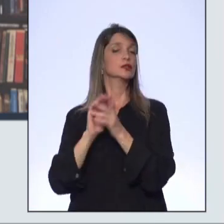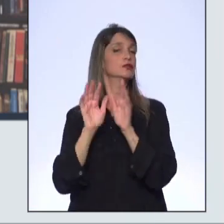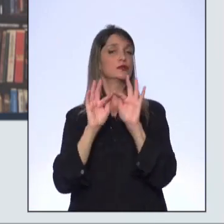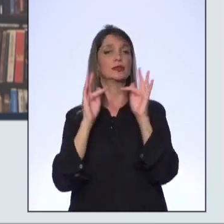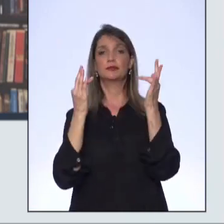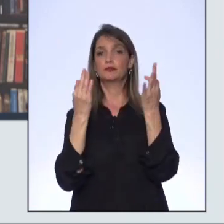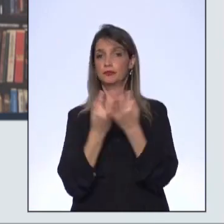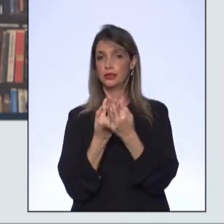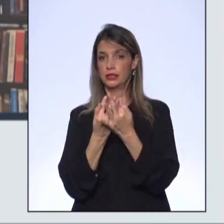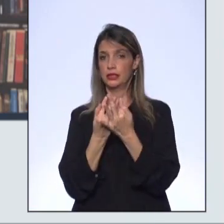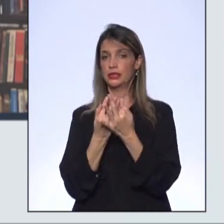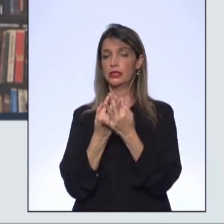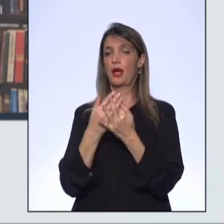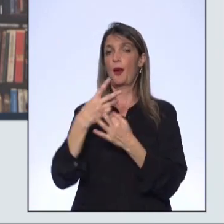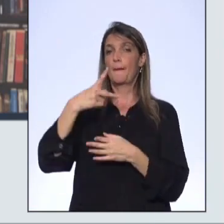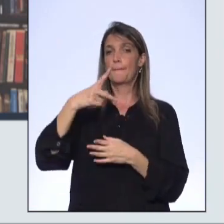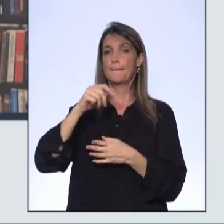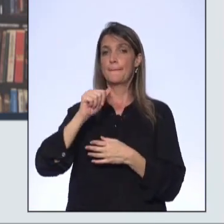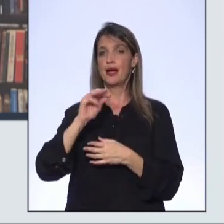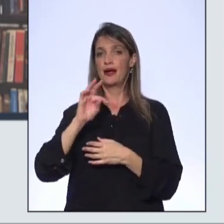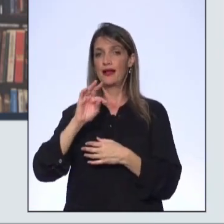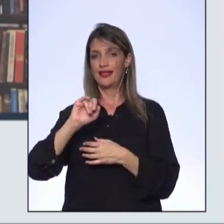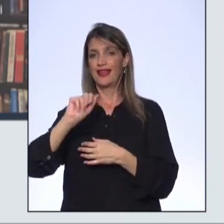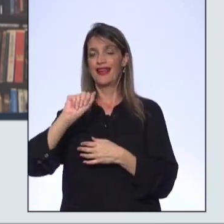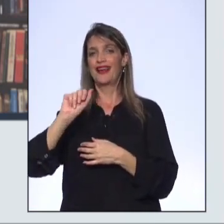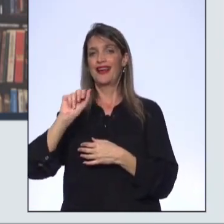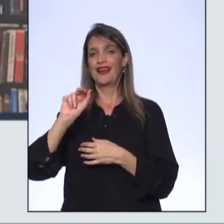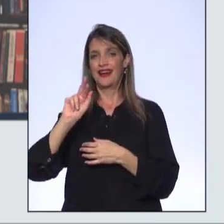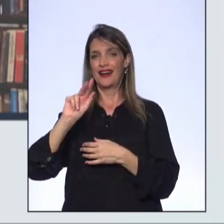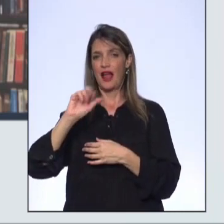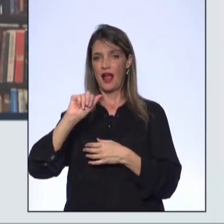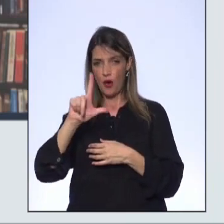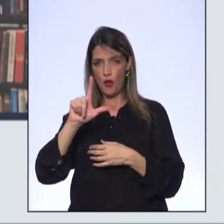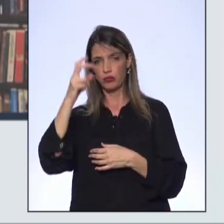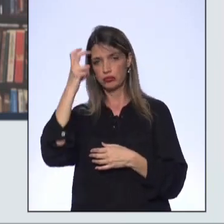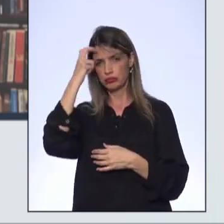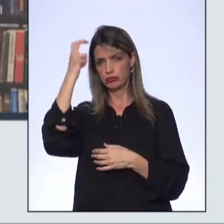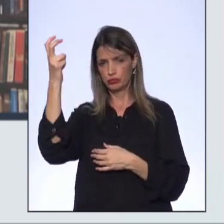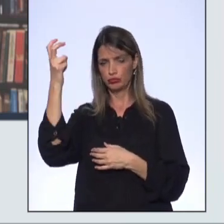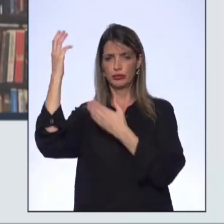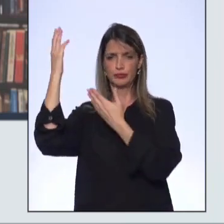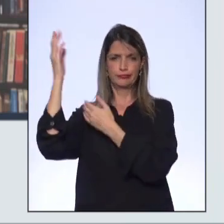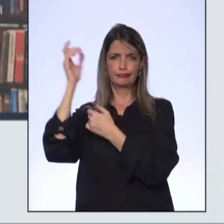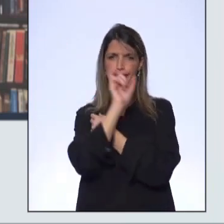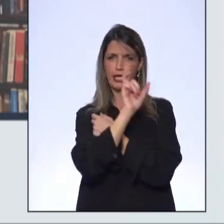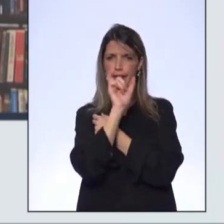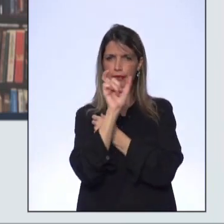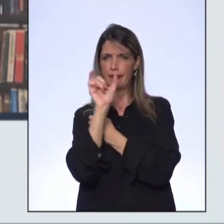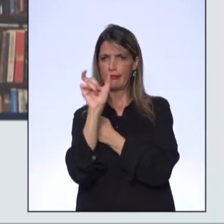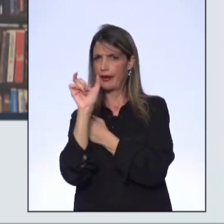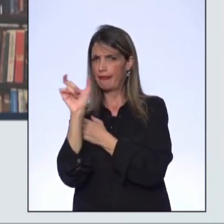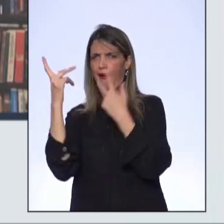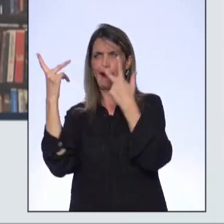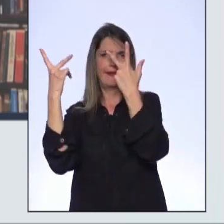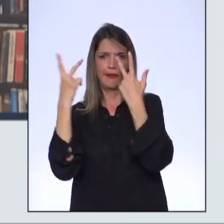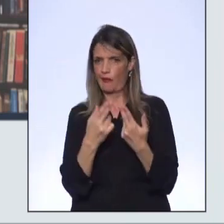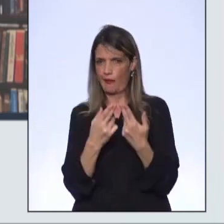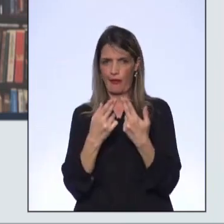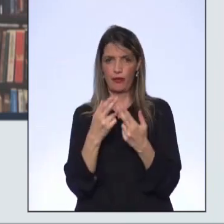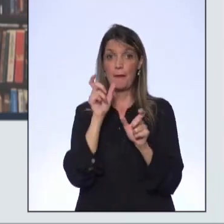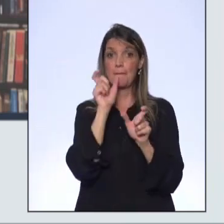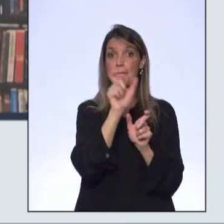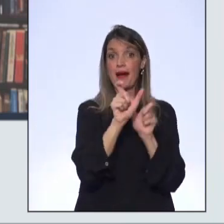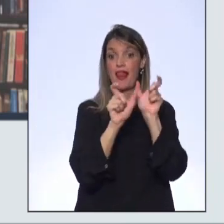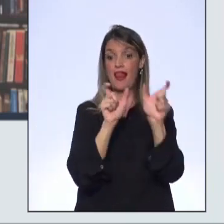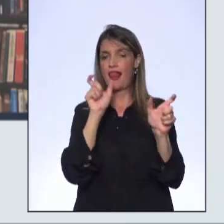família patriarcal, patriarquia, cultura patriarcal, tá? É tudo a mesma coisa, são